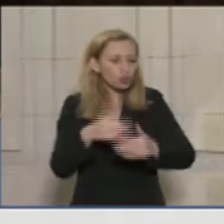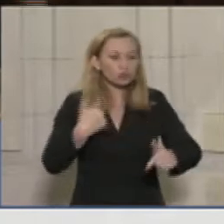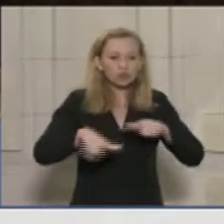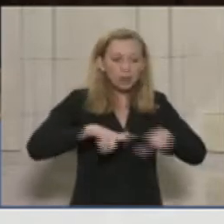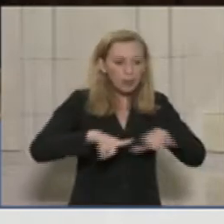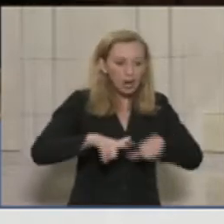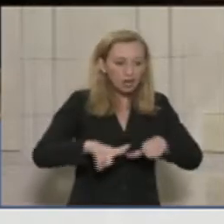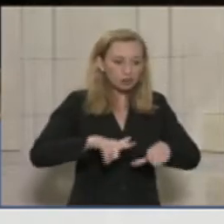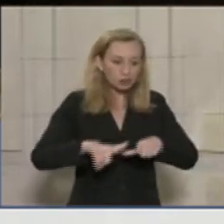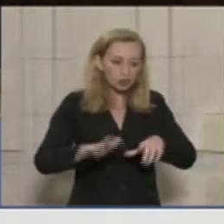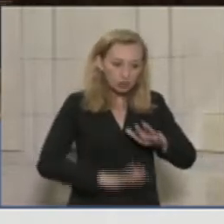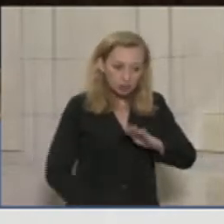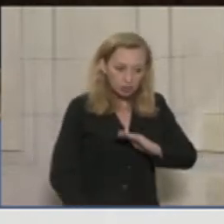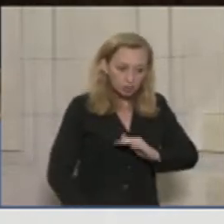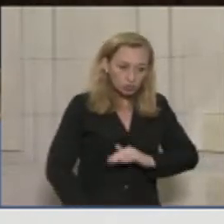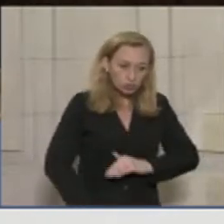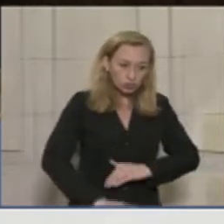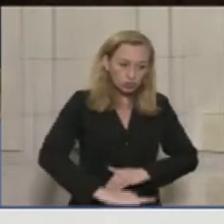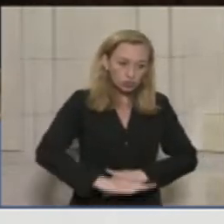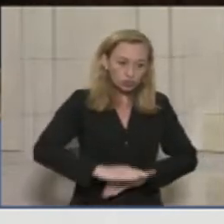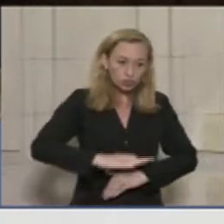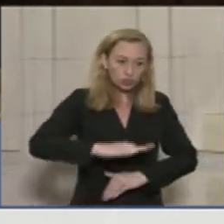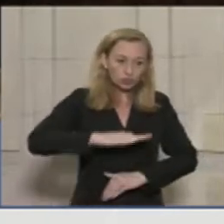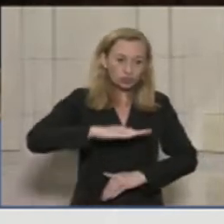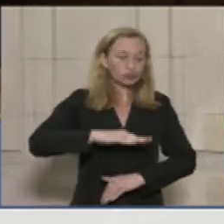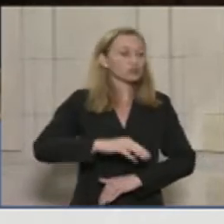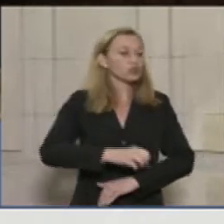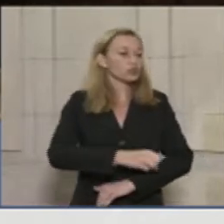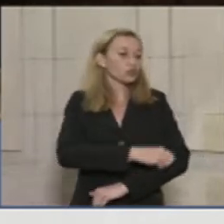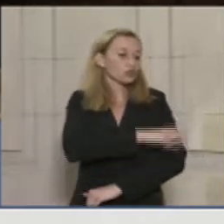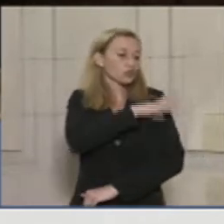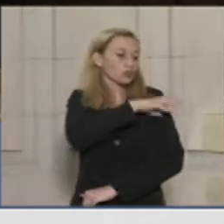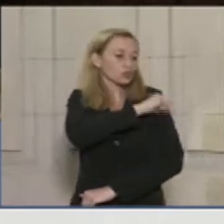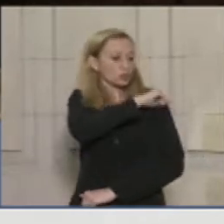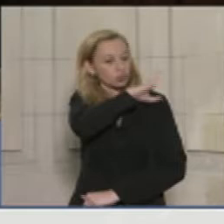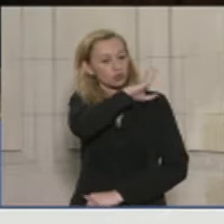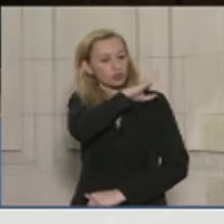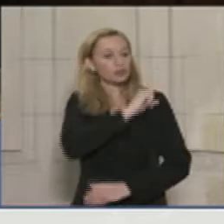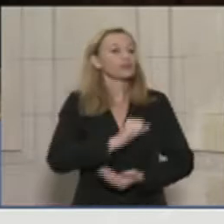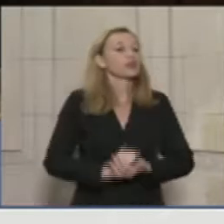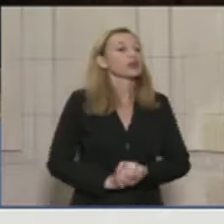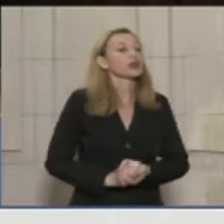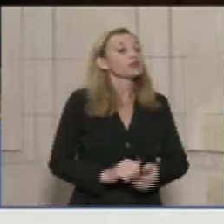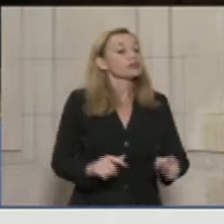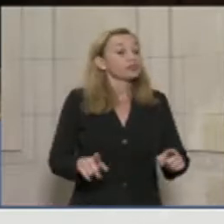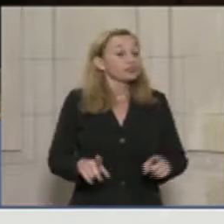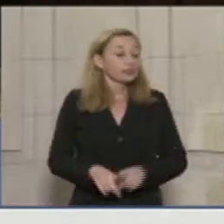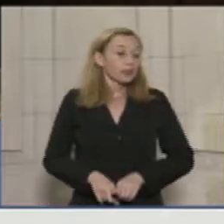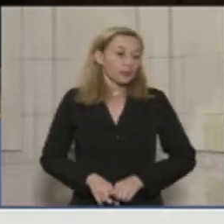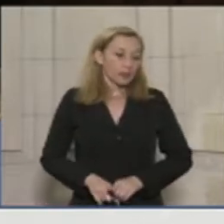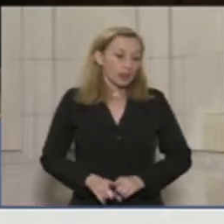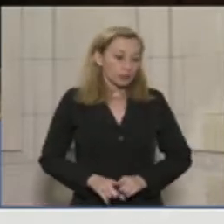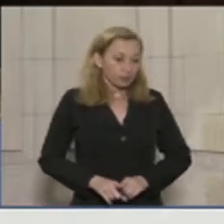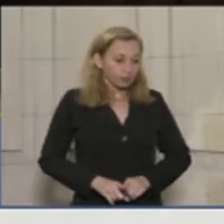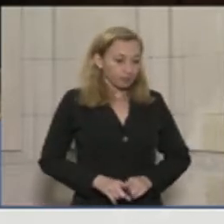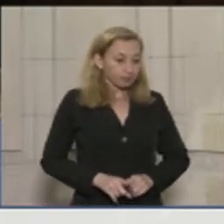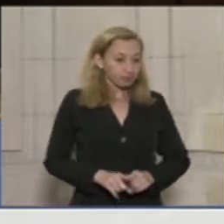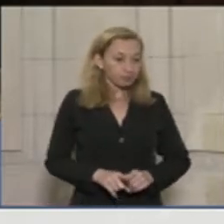educação infantil, ensino fundamental, ensino médio. Porém, este patrimônio